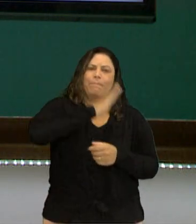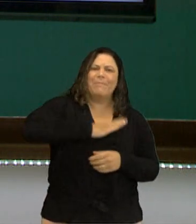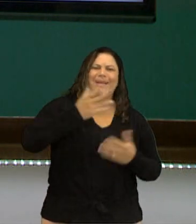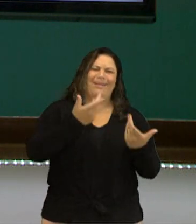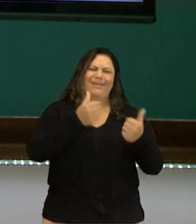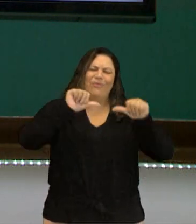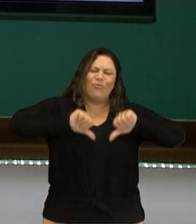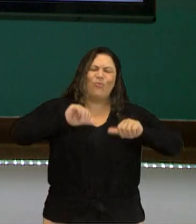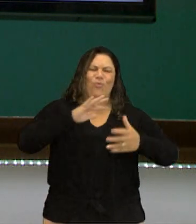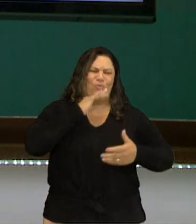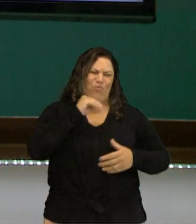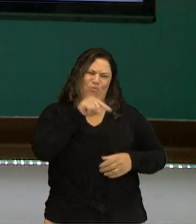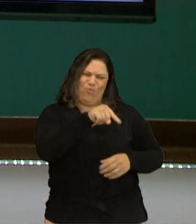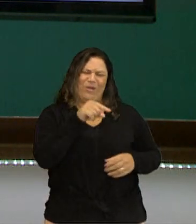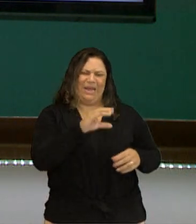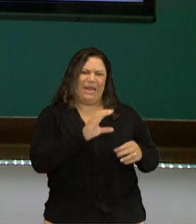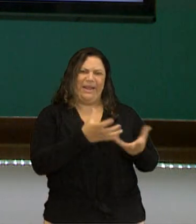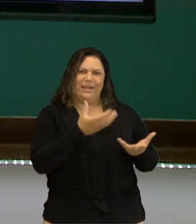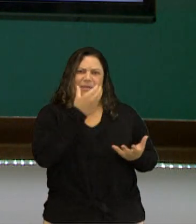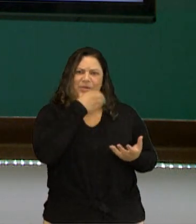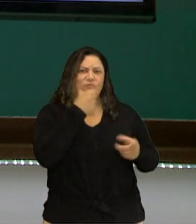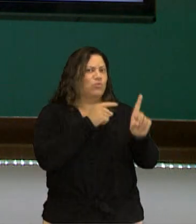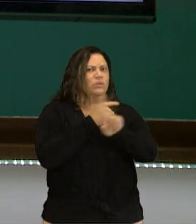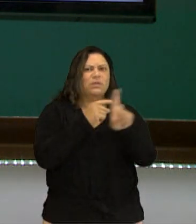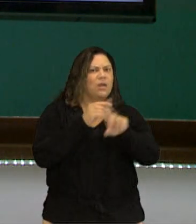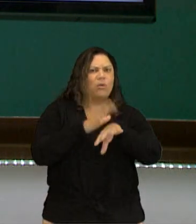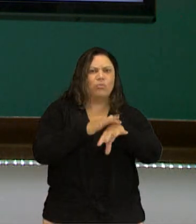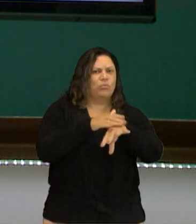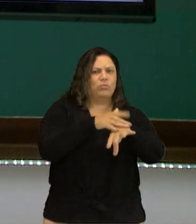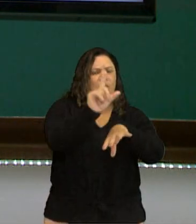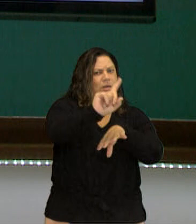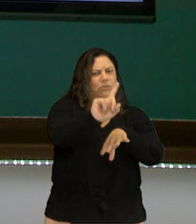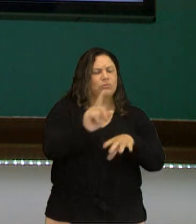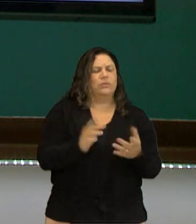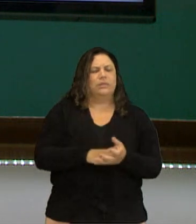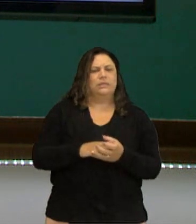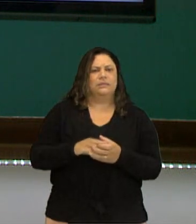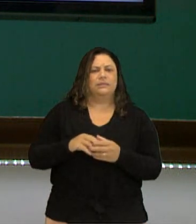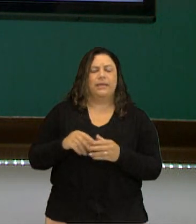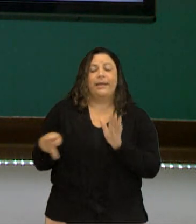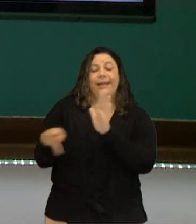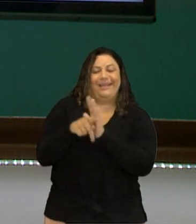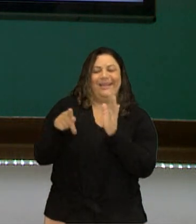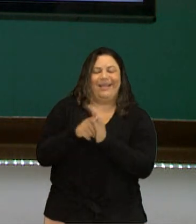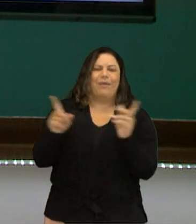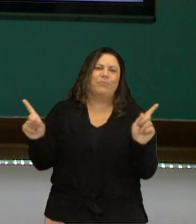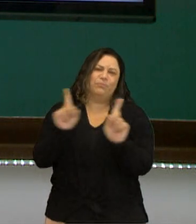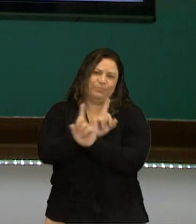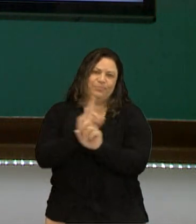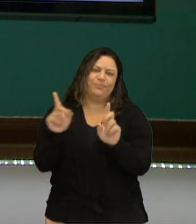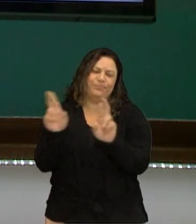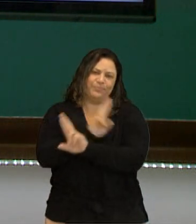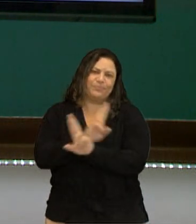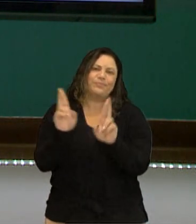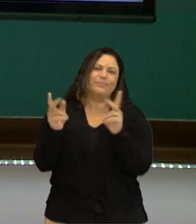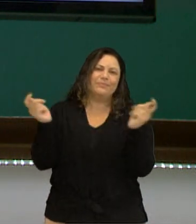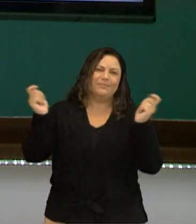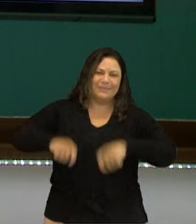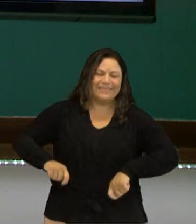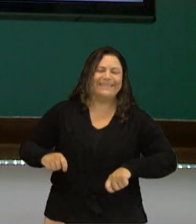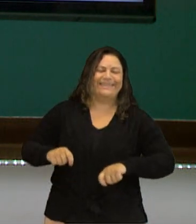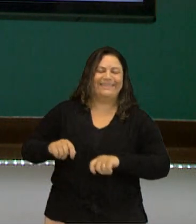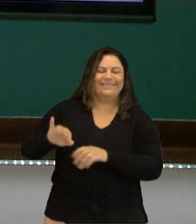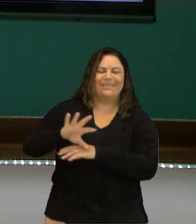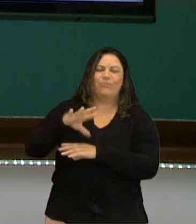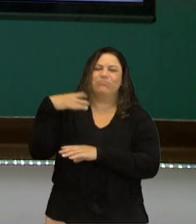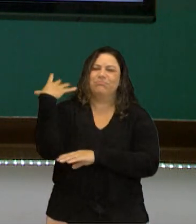Pelo contrário, ali não é uma doença, é uma reação, é uma ação do meio ambiente sobre